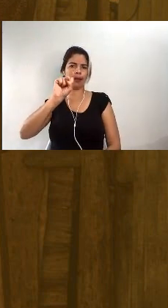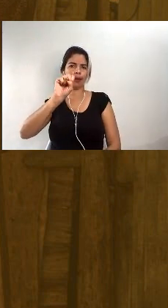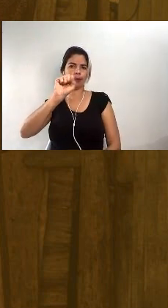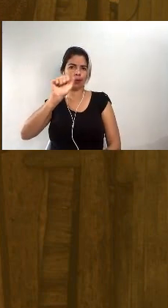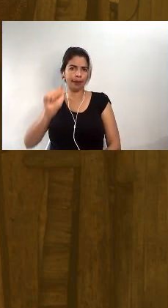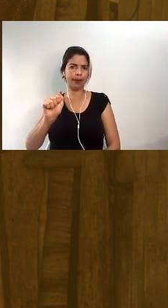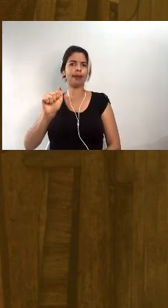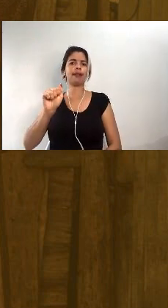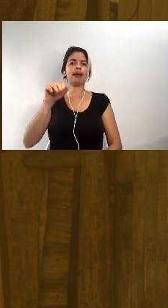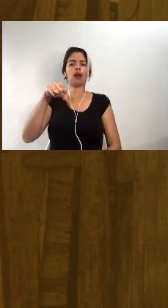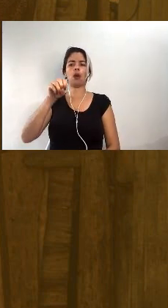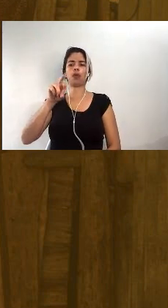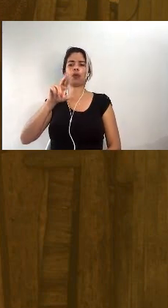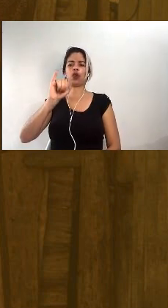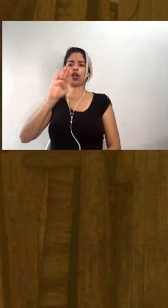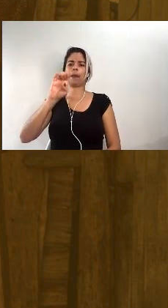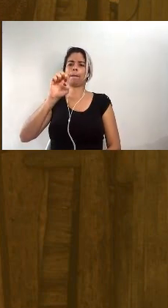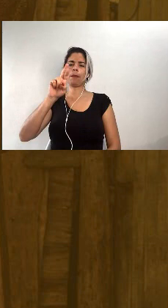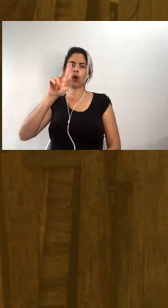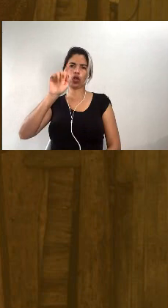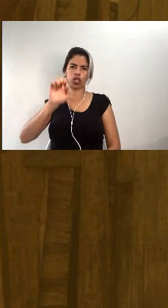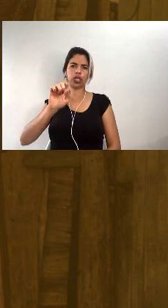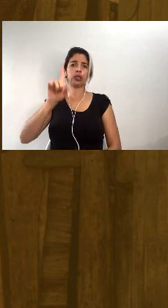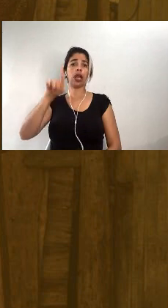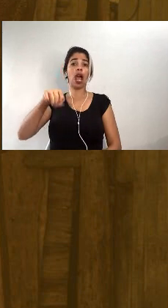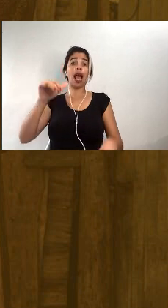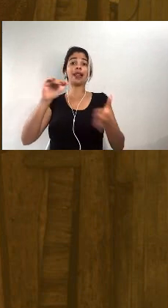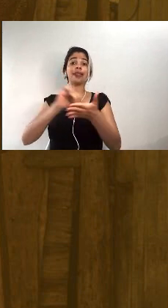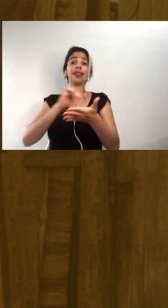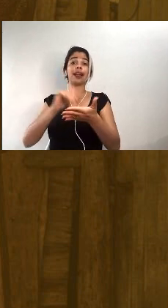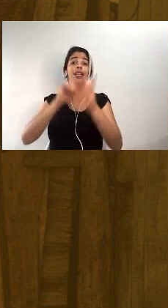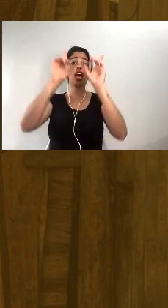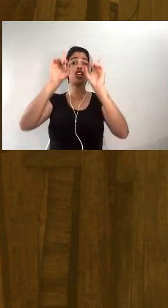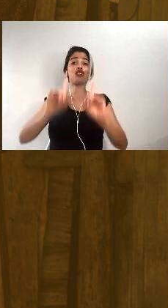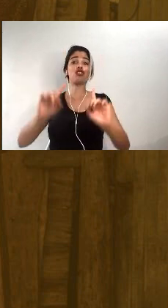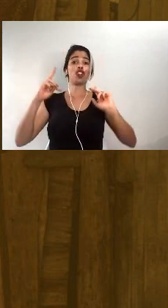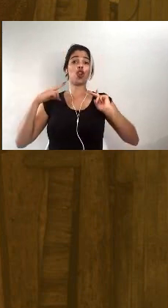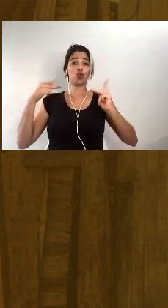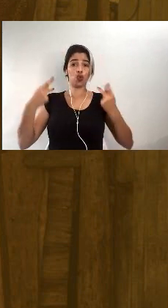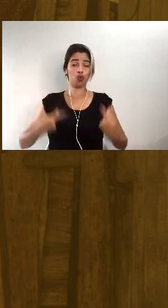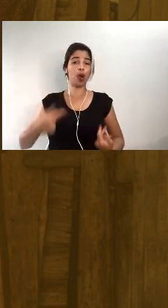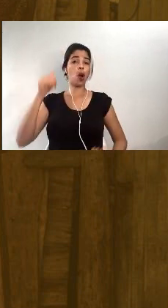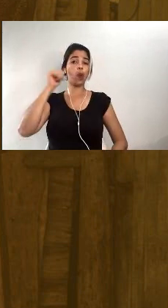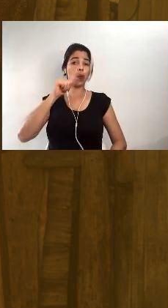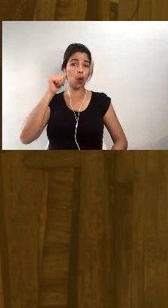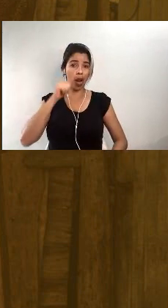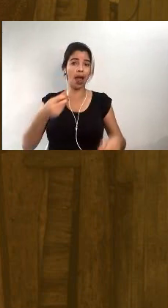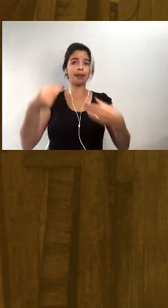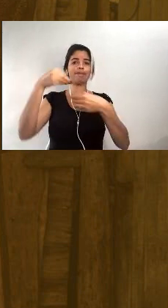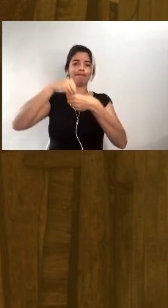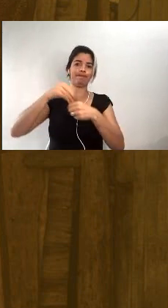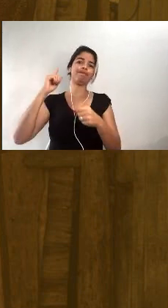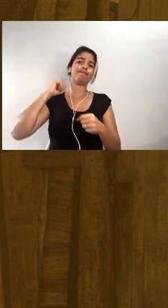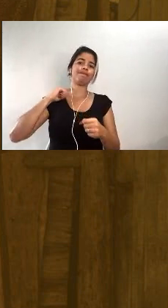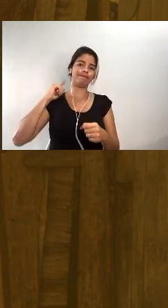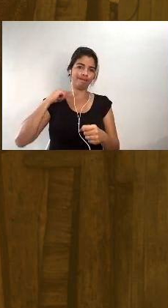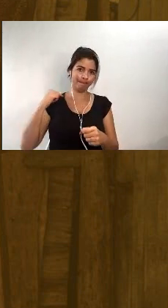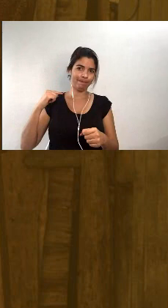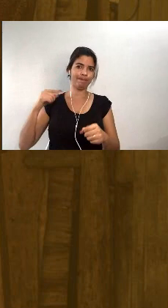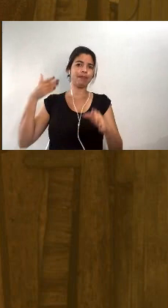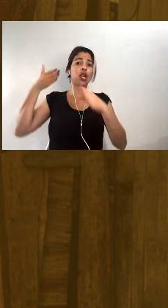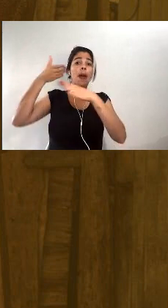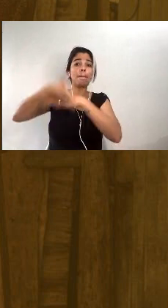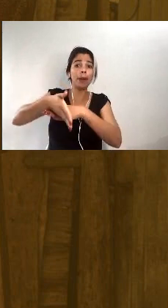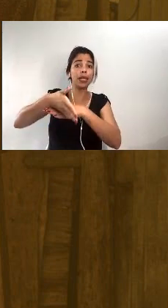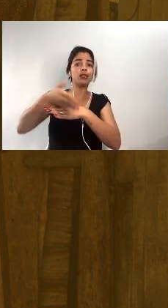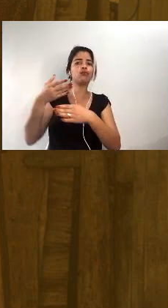de Direitos Humanos, de Políticas para as Mulheres do Estado de Minas Gerais, que participou no governo